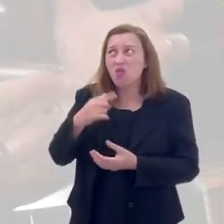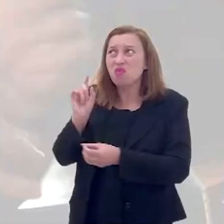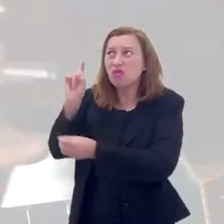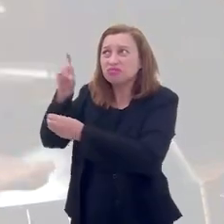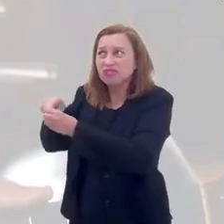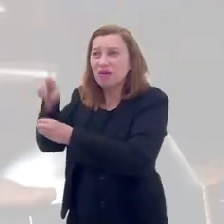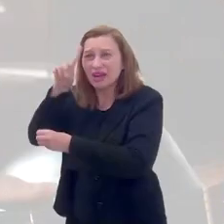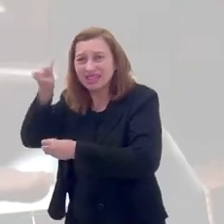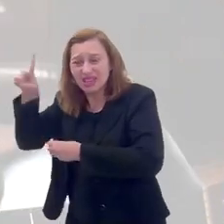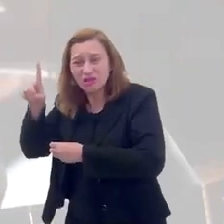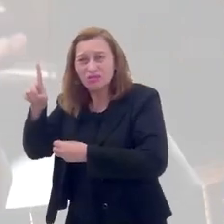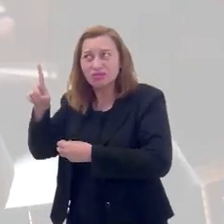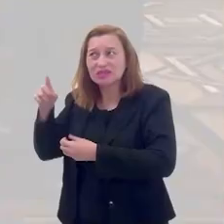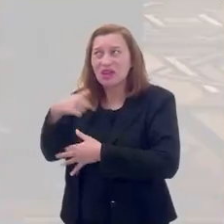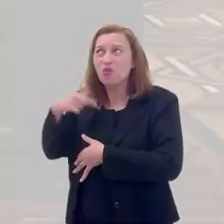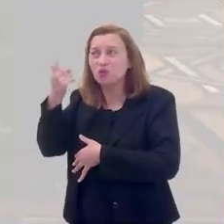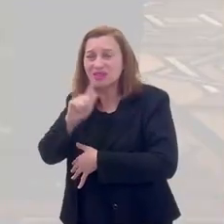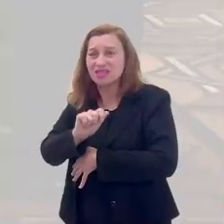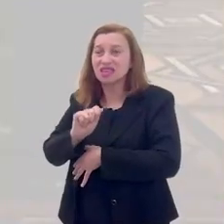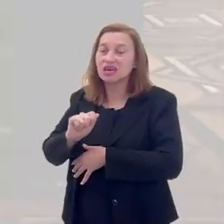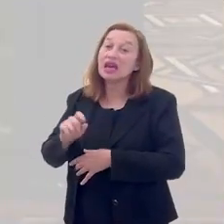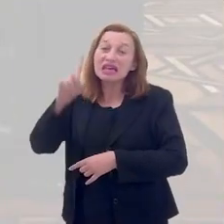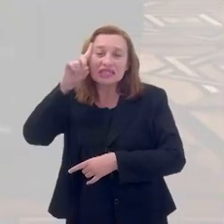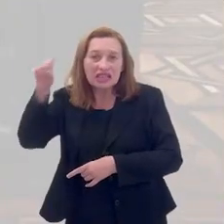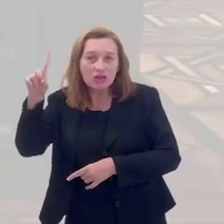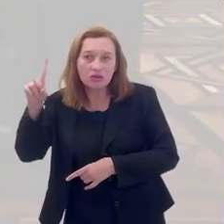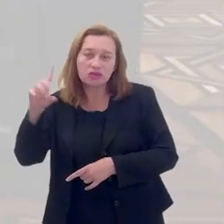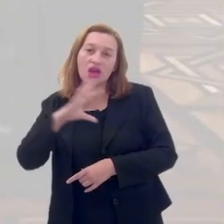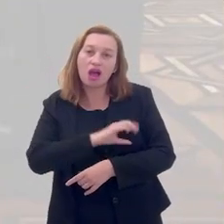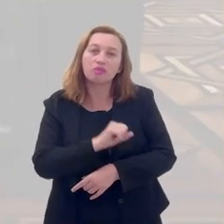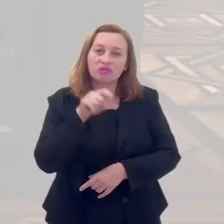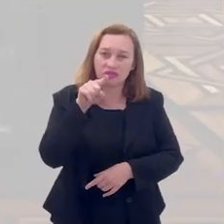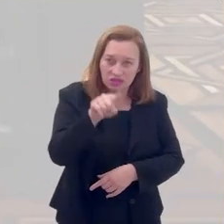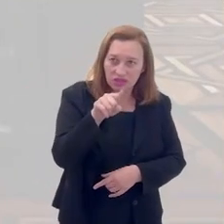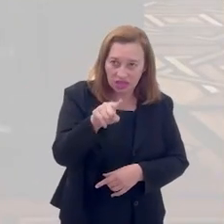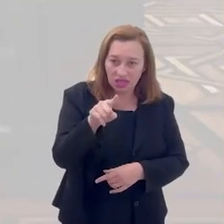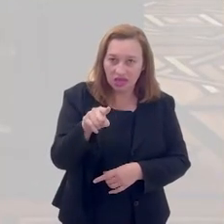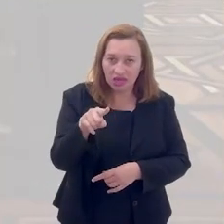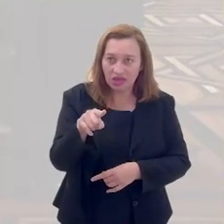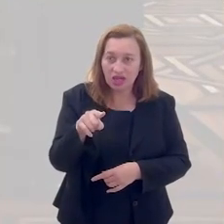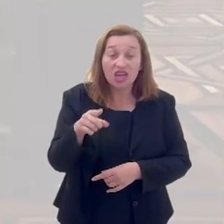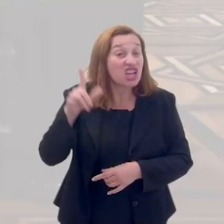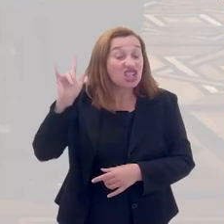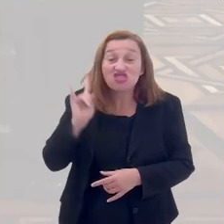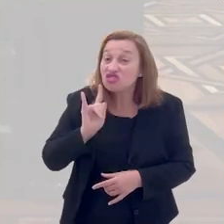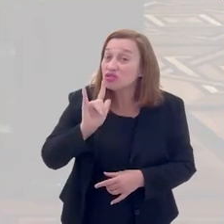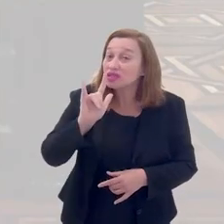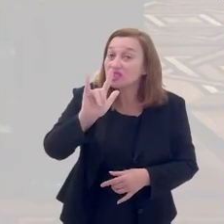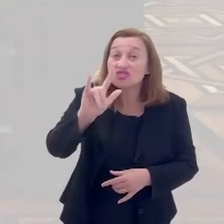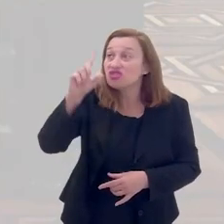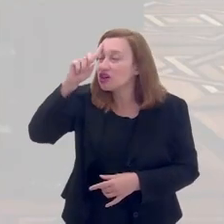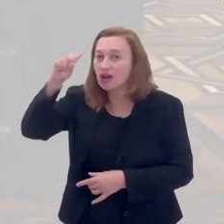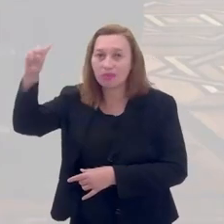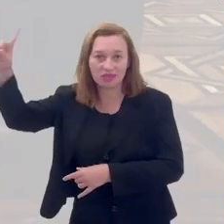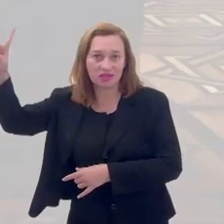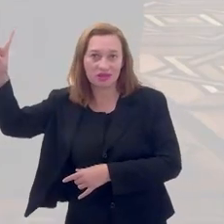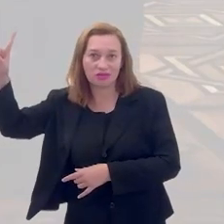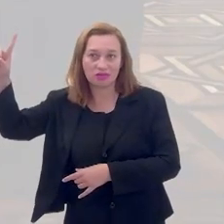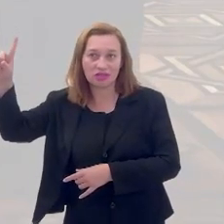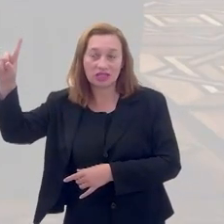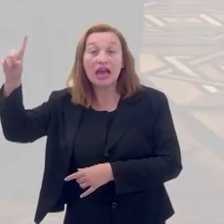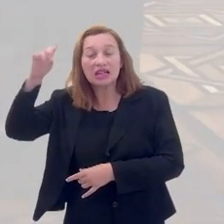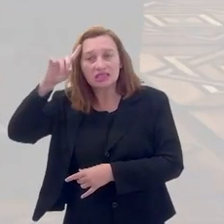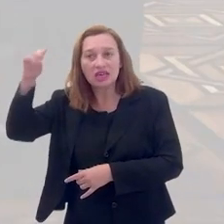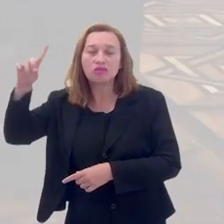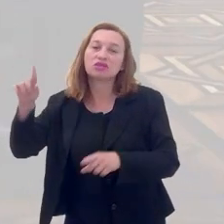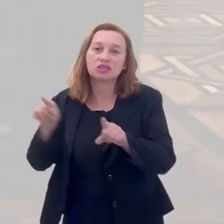voltar Deus ele quer do jeito que você está vivendo hoje né porque ele te ama da forma que você é claro que ele também